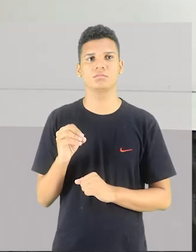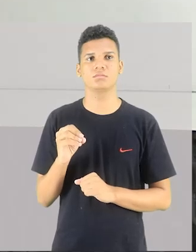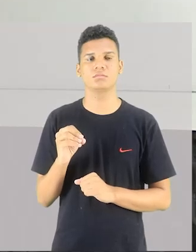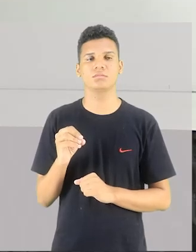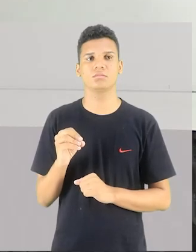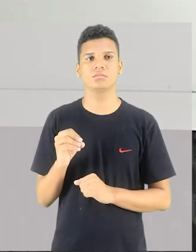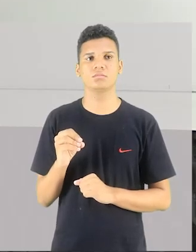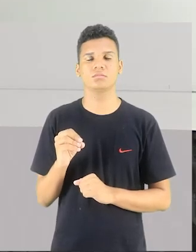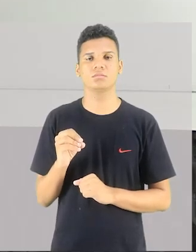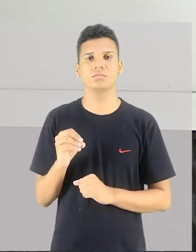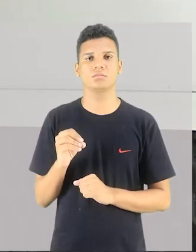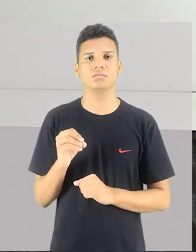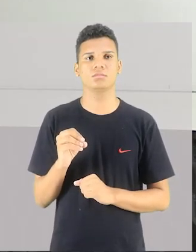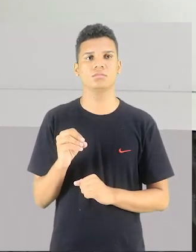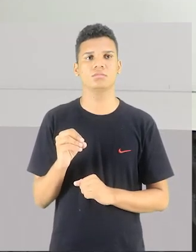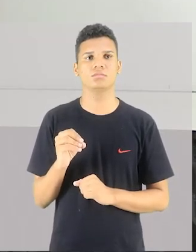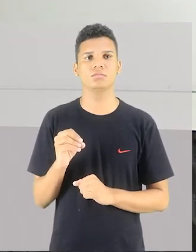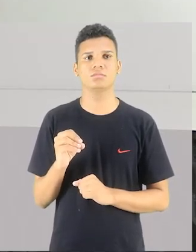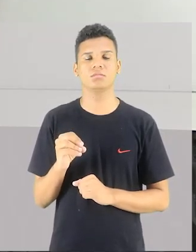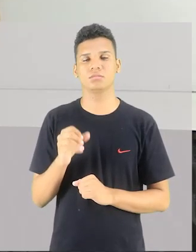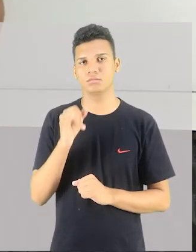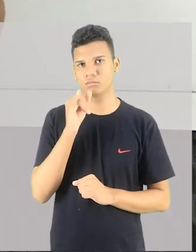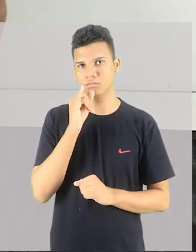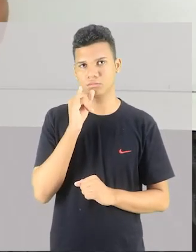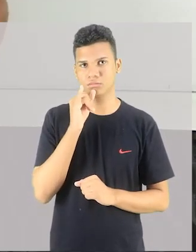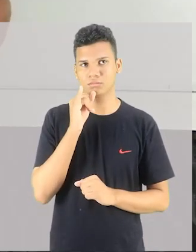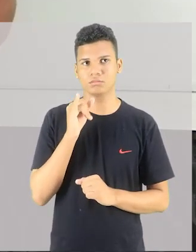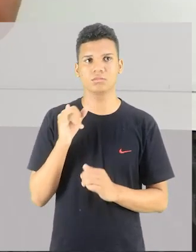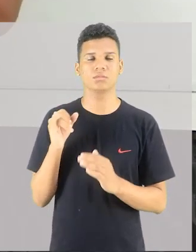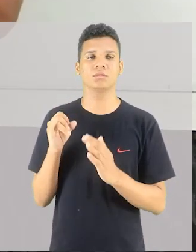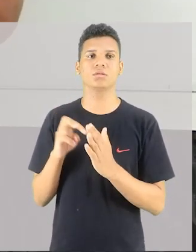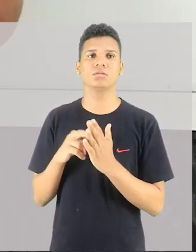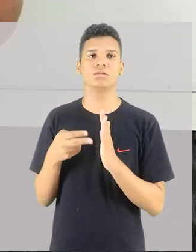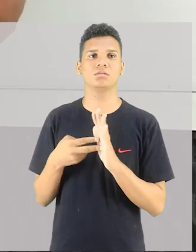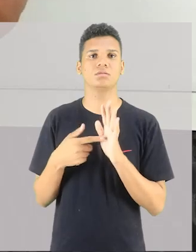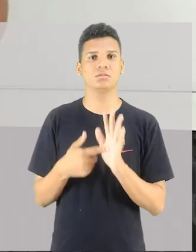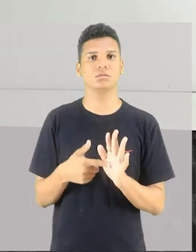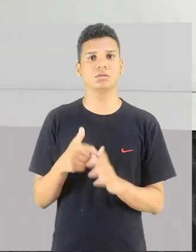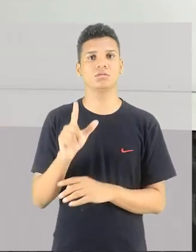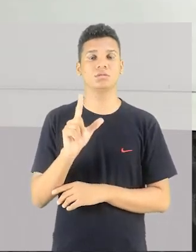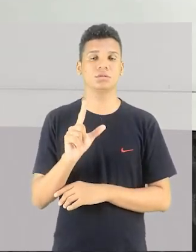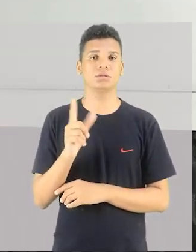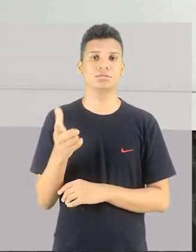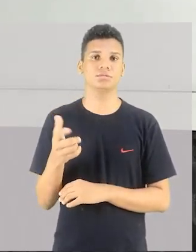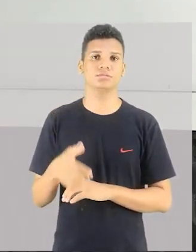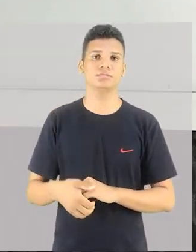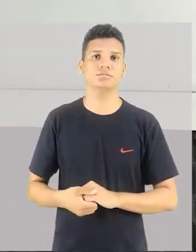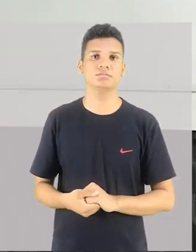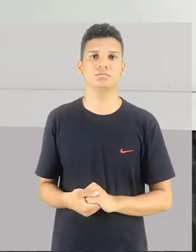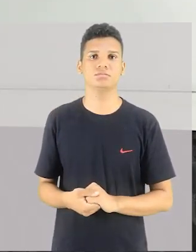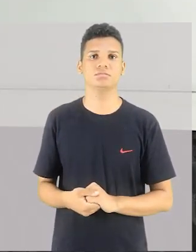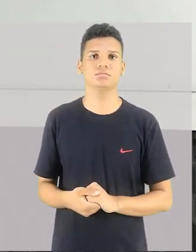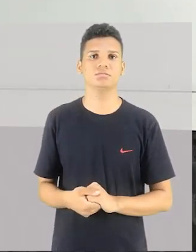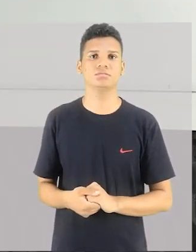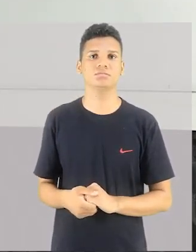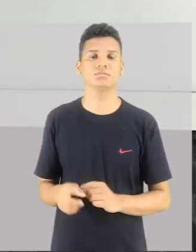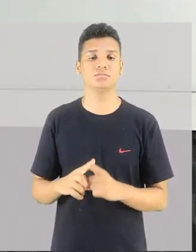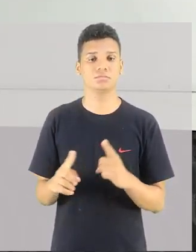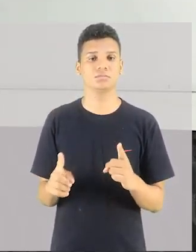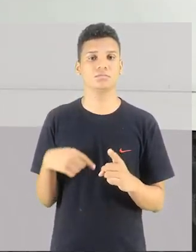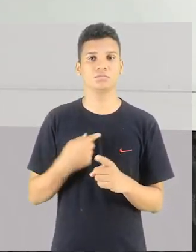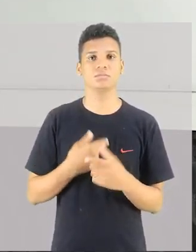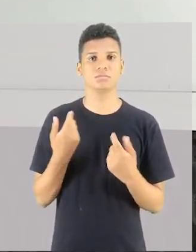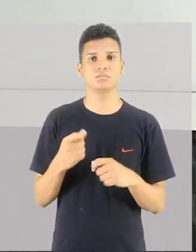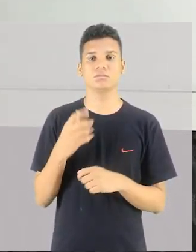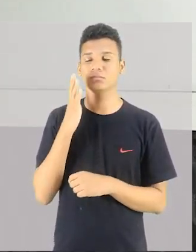√2 é igual ao L É isso aí nós precisamos